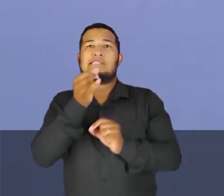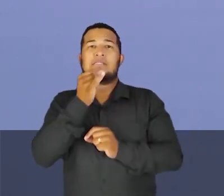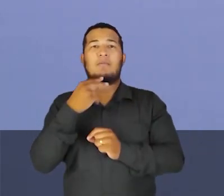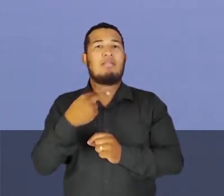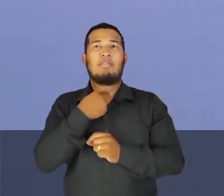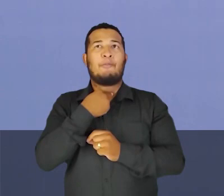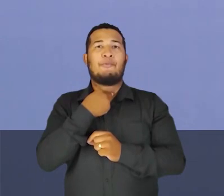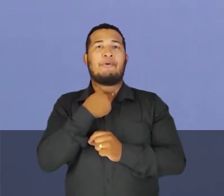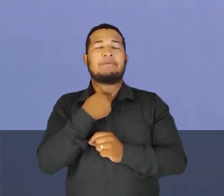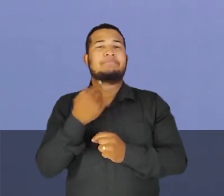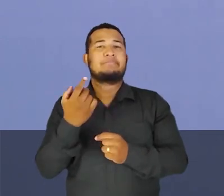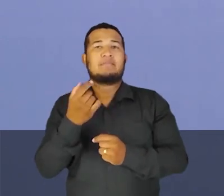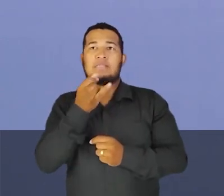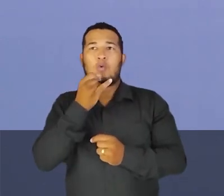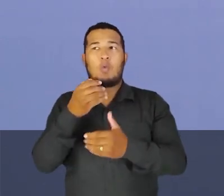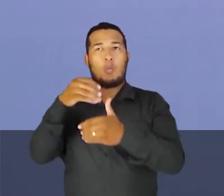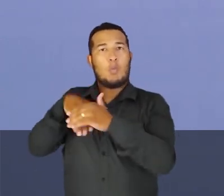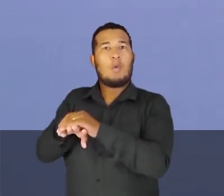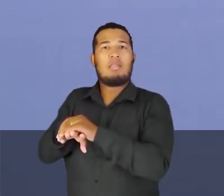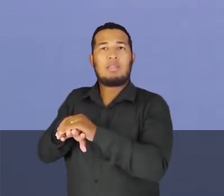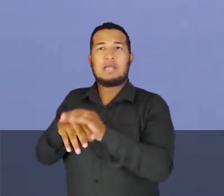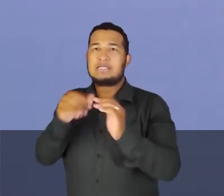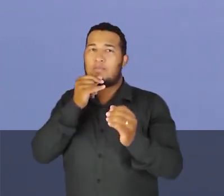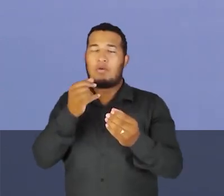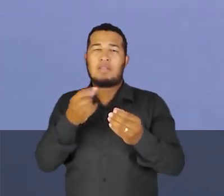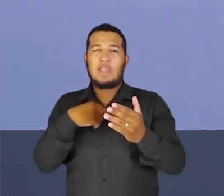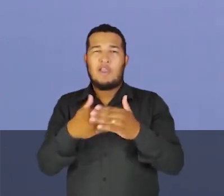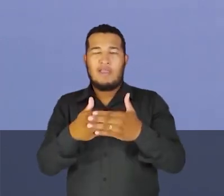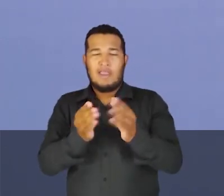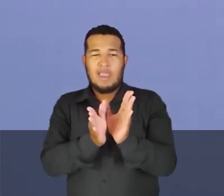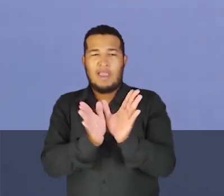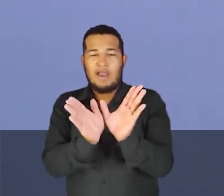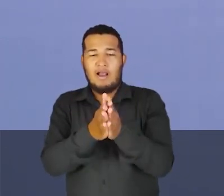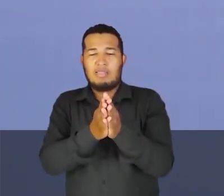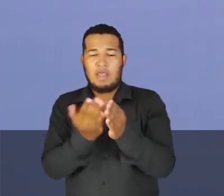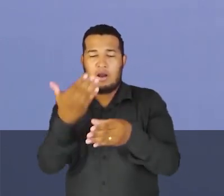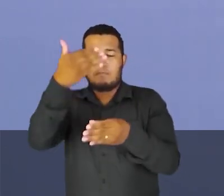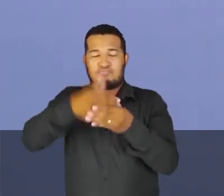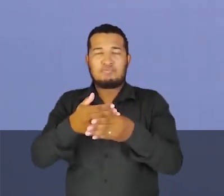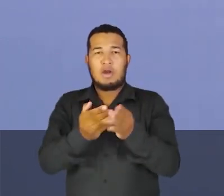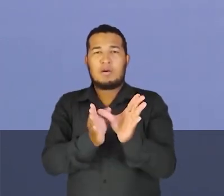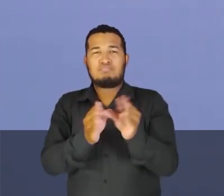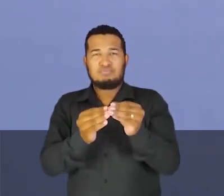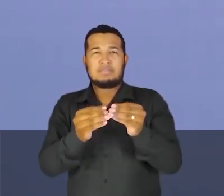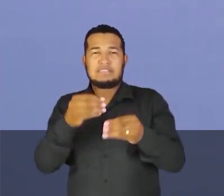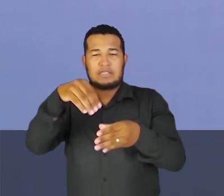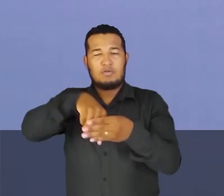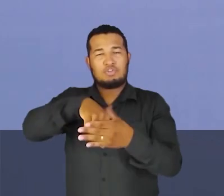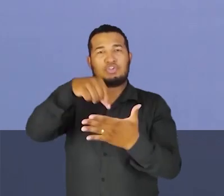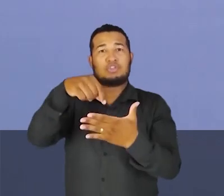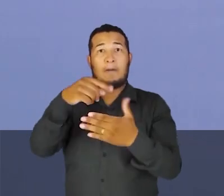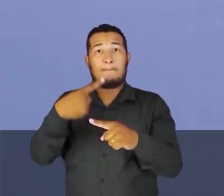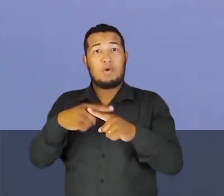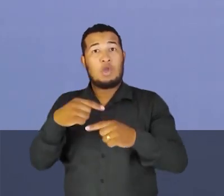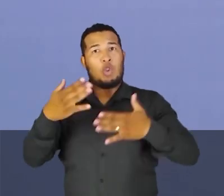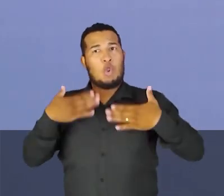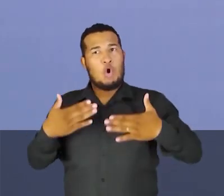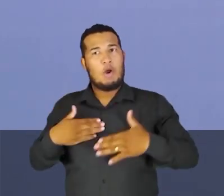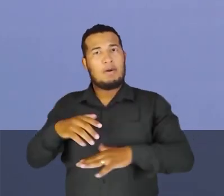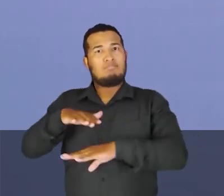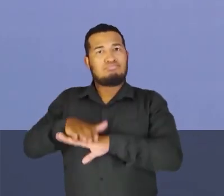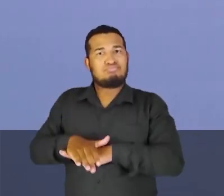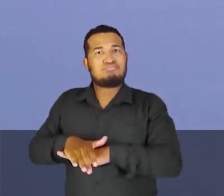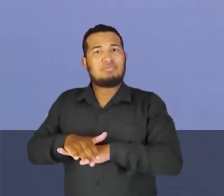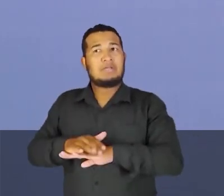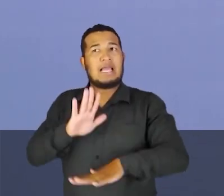exemplo, guardar a camisinha na sua carteira, por exemplo, porque a pressão que é exercida em cima do peso do seu corpo pode